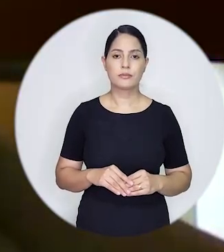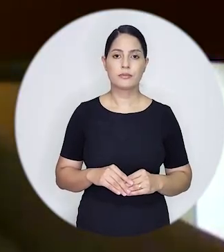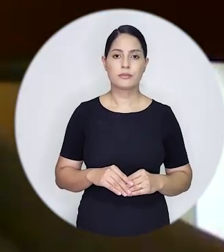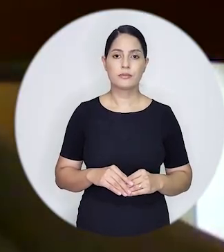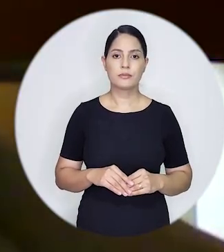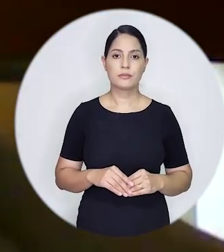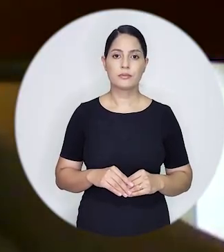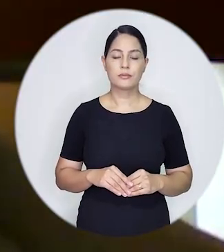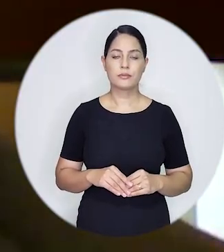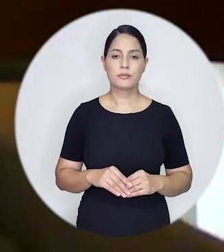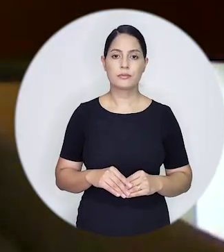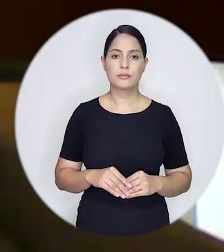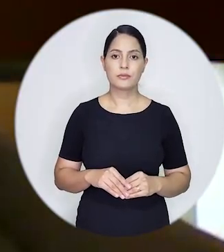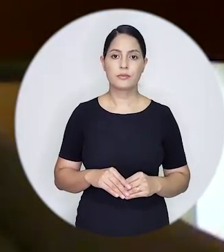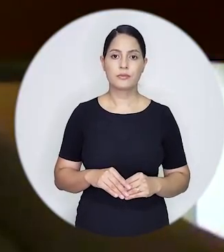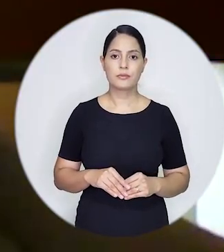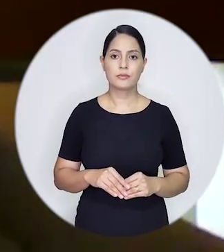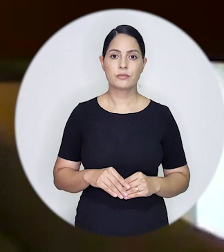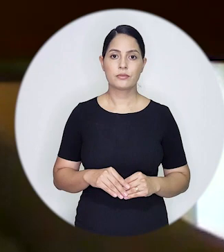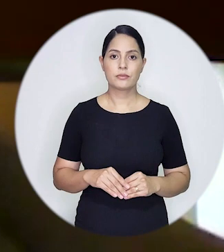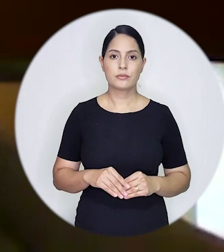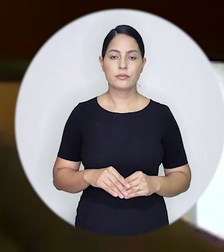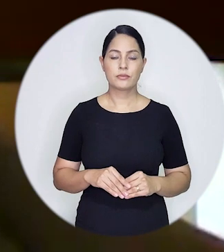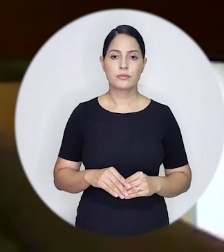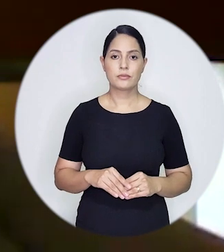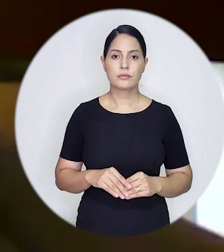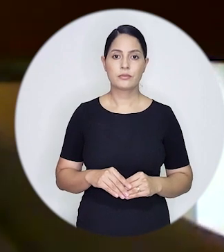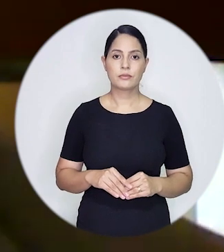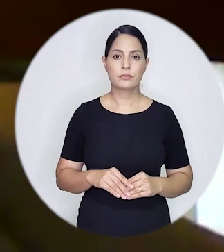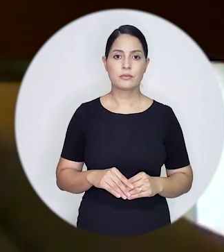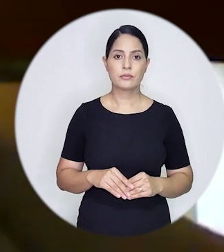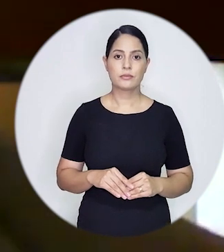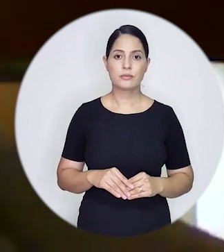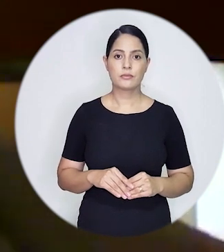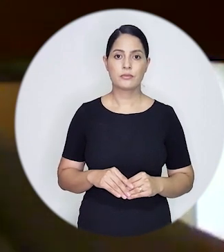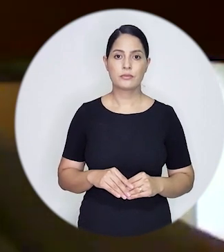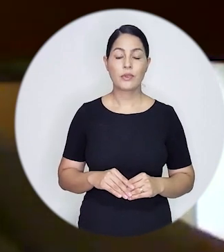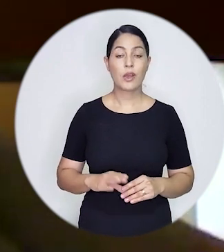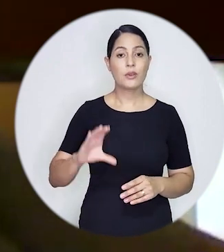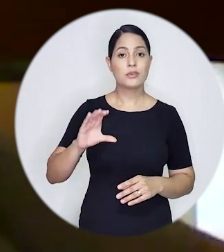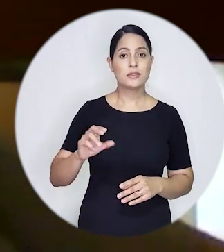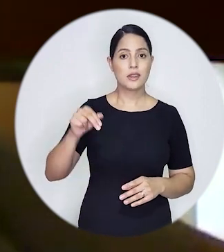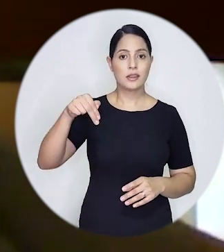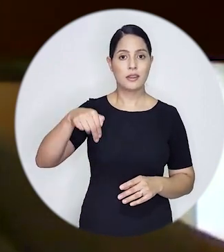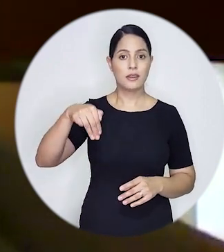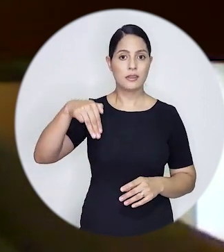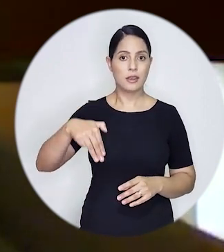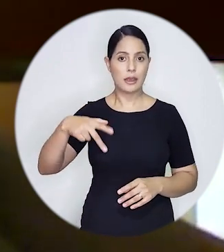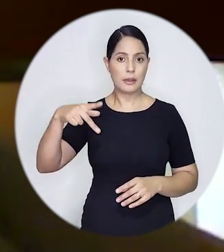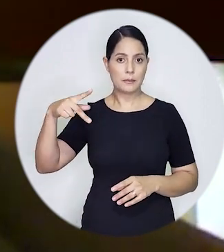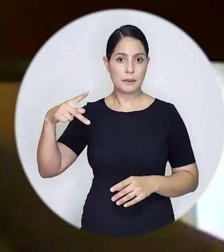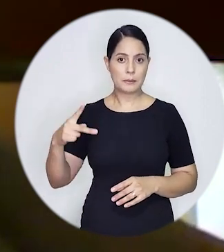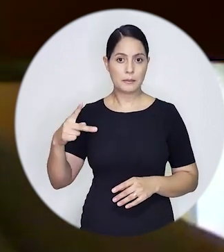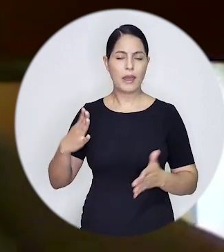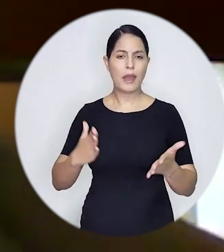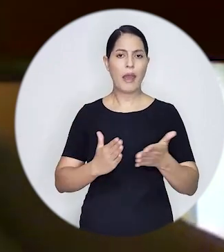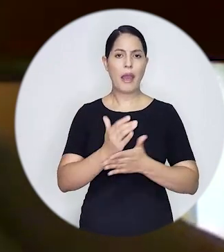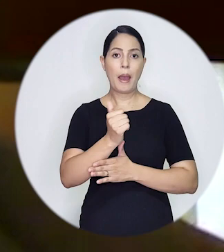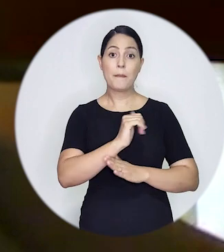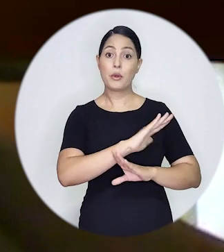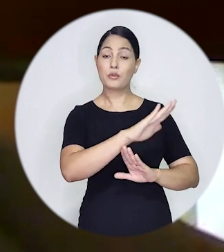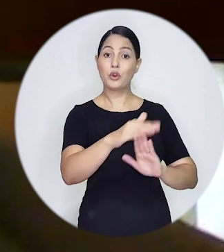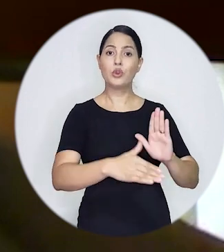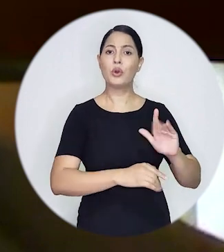Colégio de Presidentes que aconteceu em Fortaleza no ano passado, levamos essas sugestões ao CNMP e